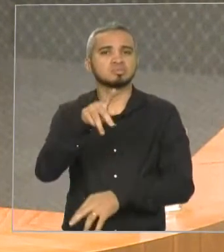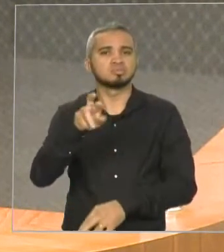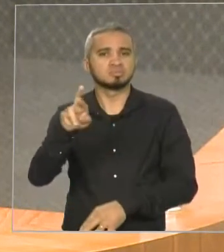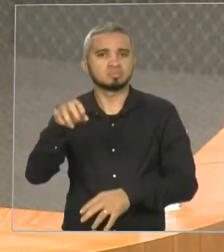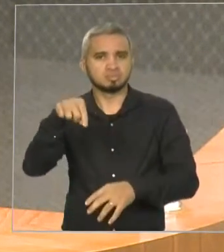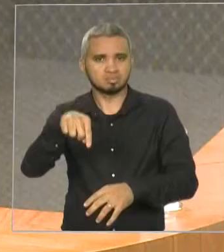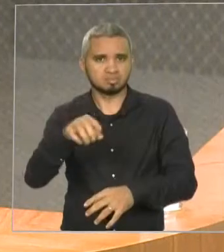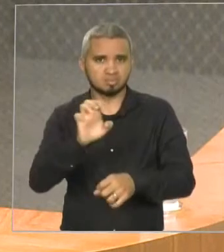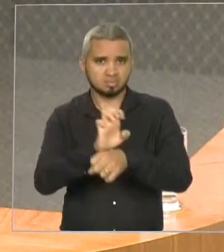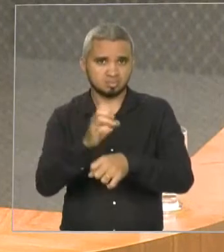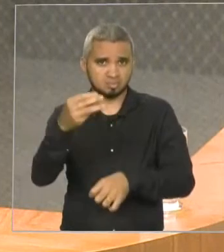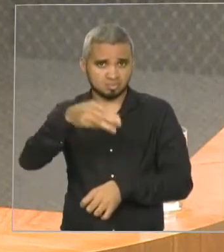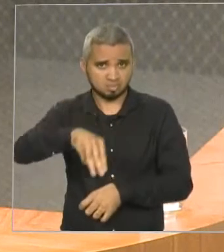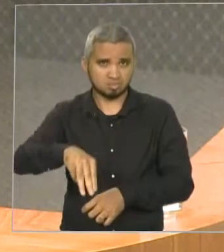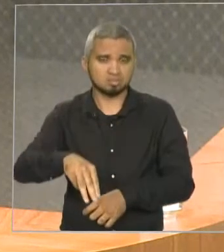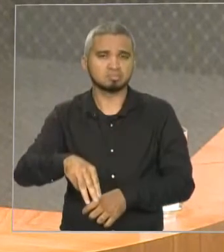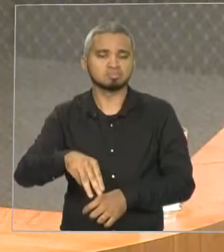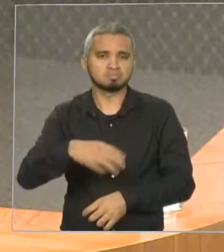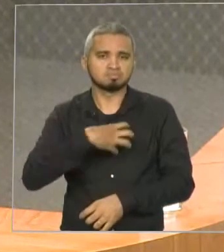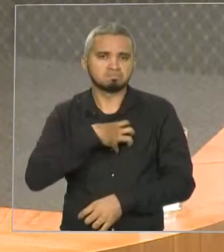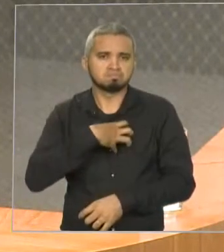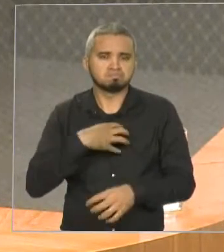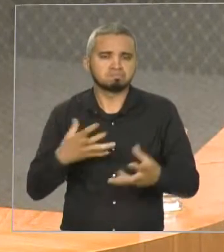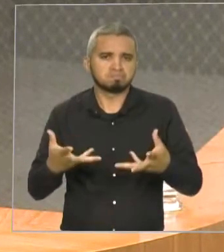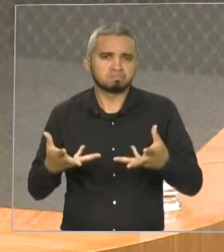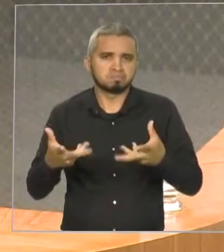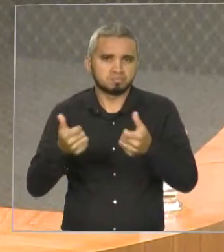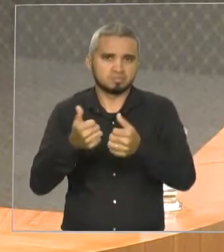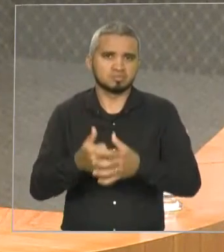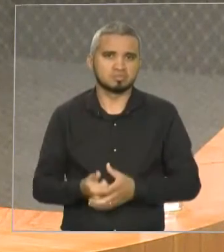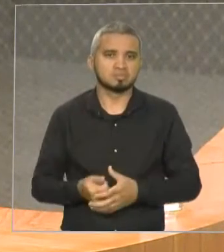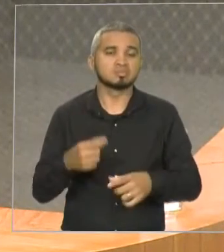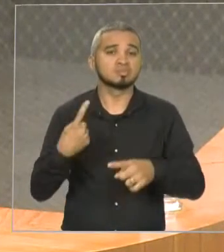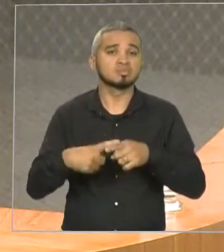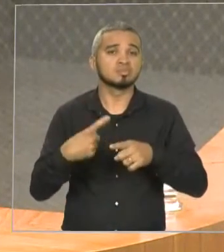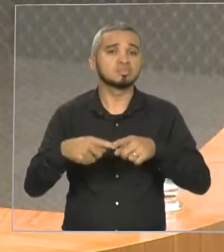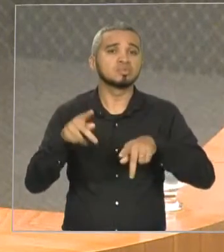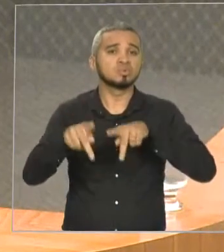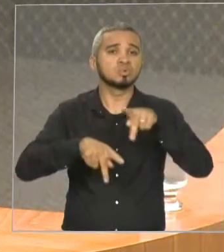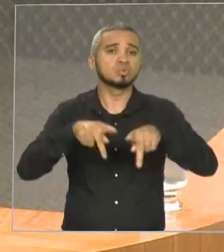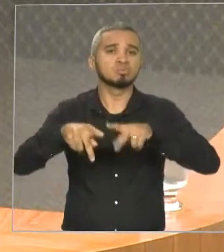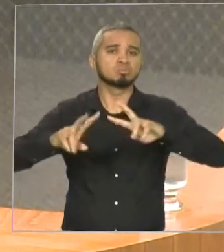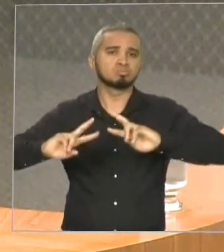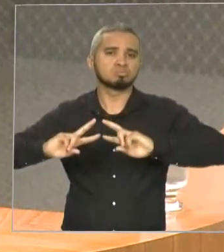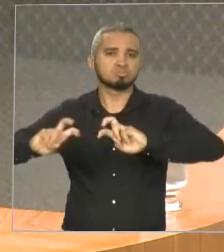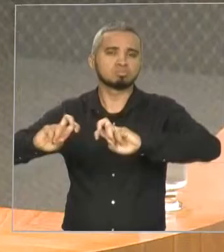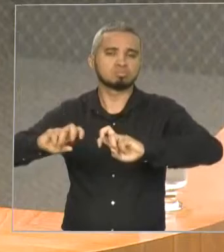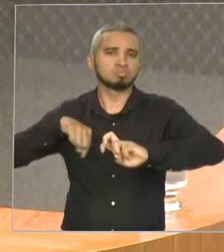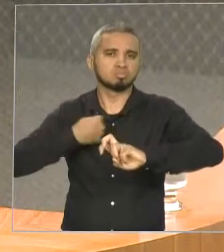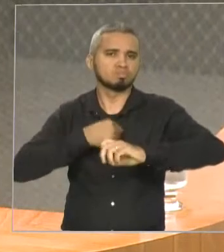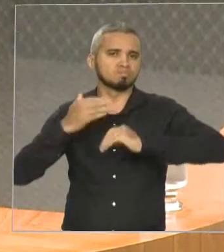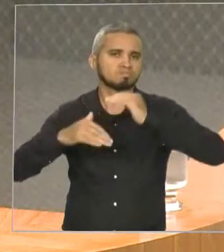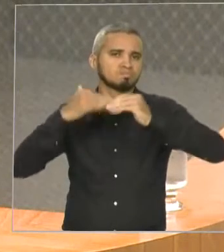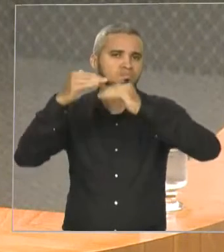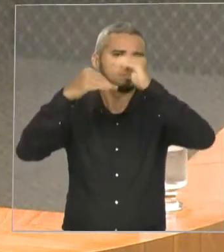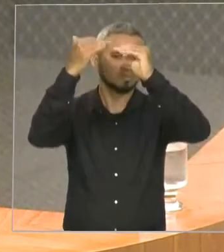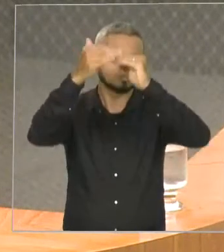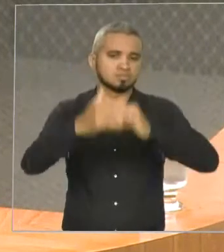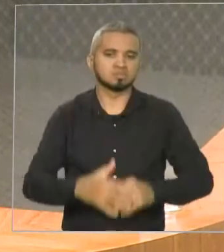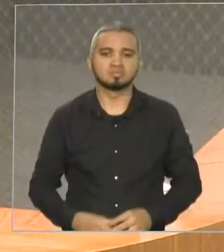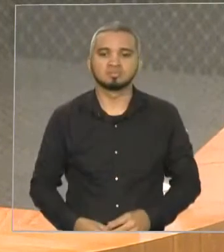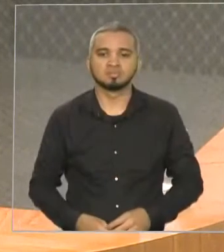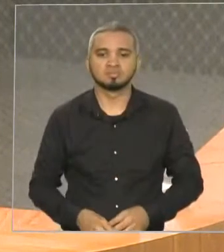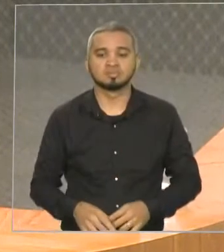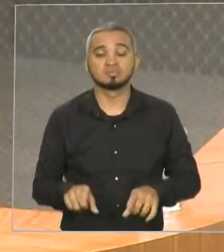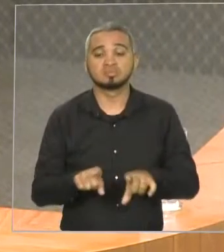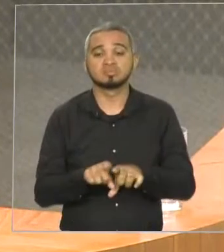a pena. Valendo a pena pelo esse reconhecimento. E eu fico satisfeito de ver realmente toda